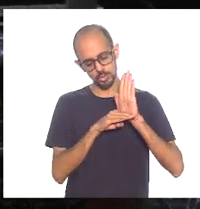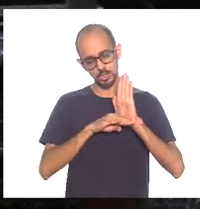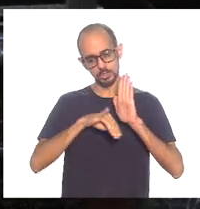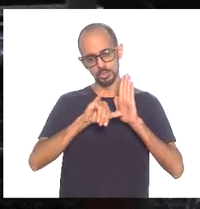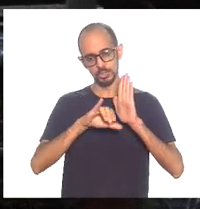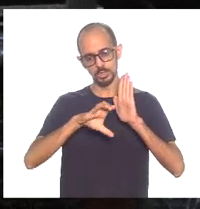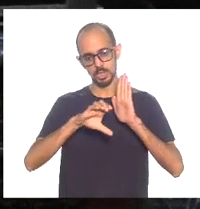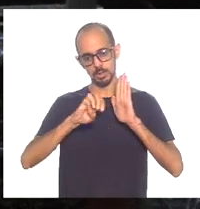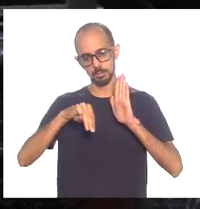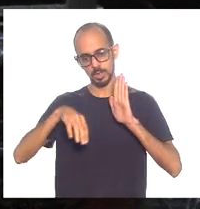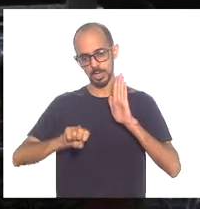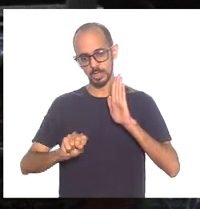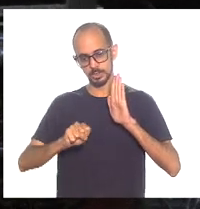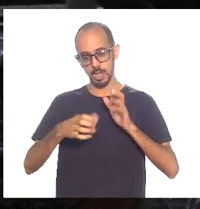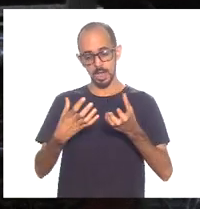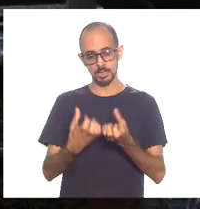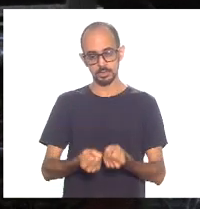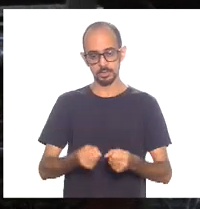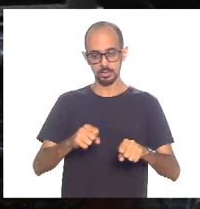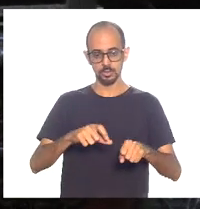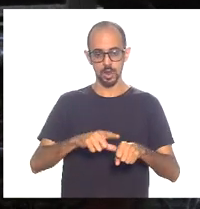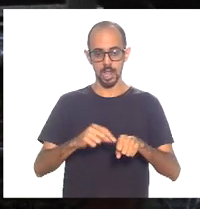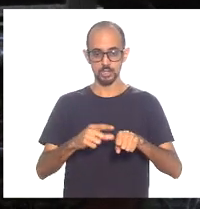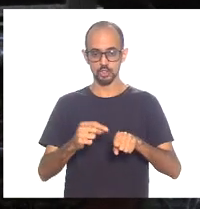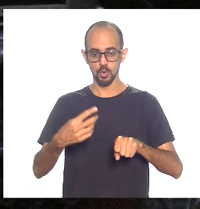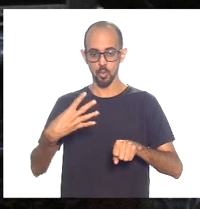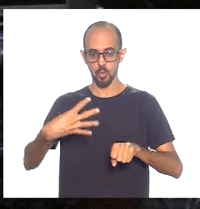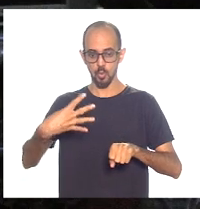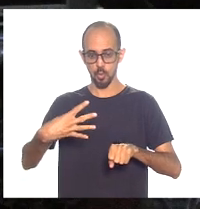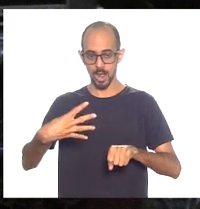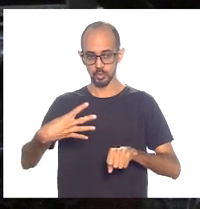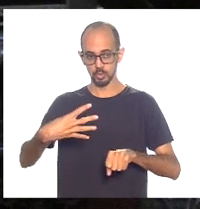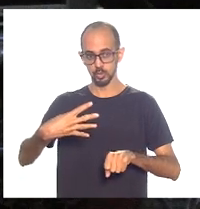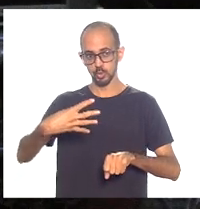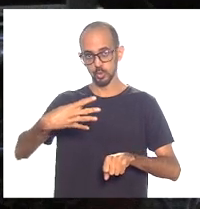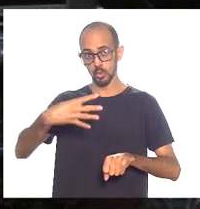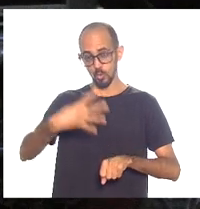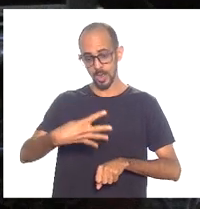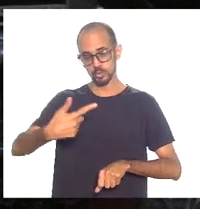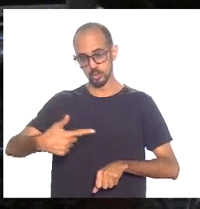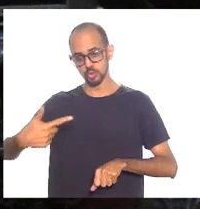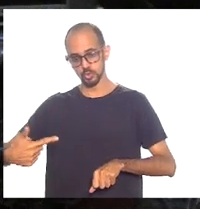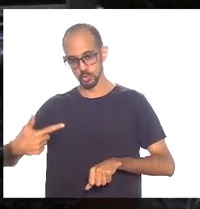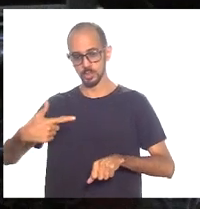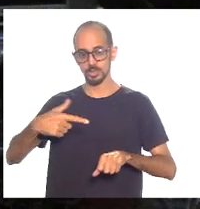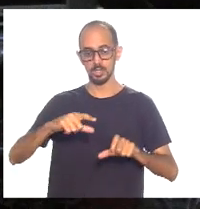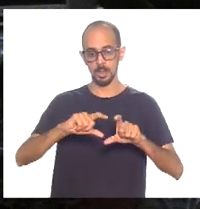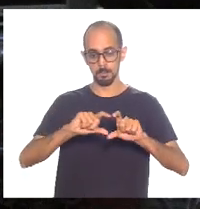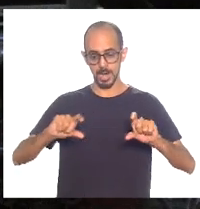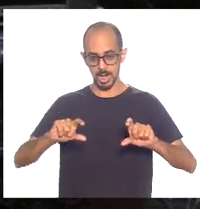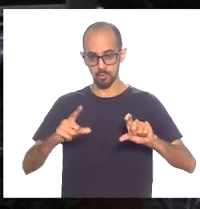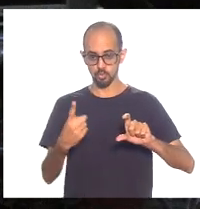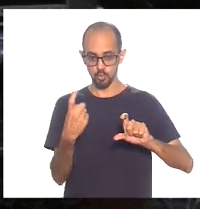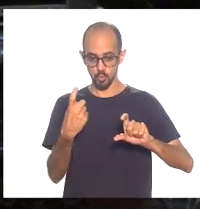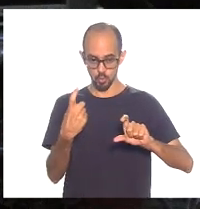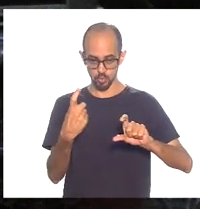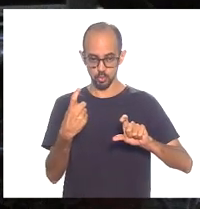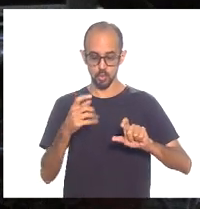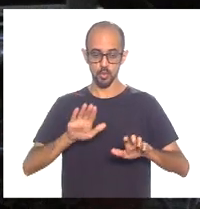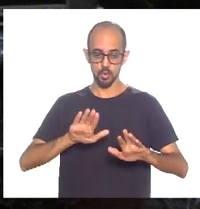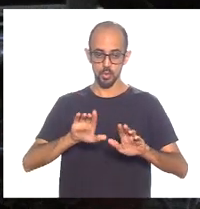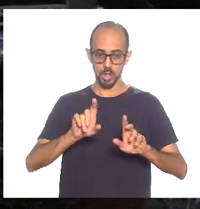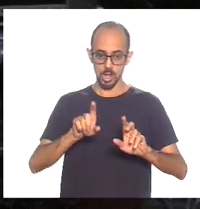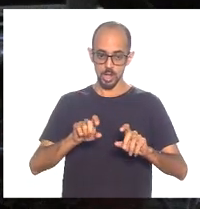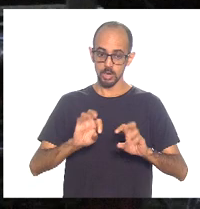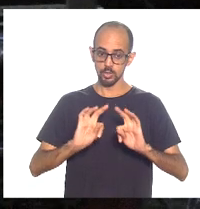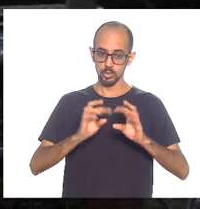aos artigos 422 e 429, parágrafo único, item 2, ambos do Decreto